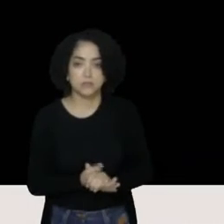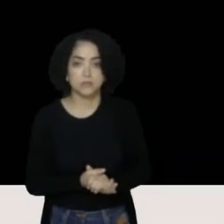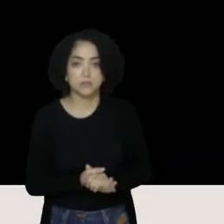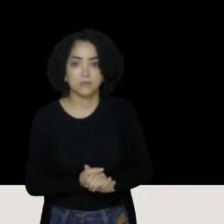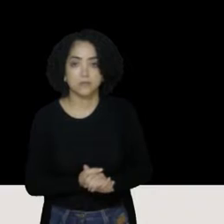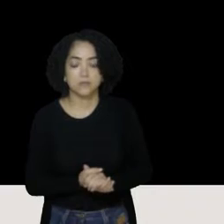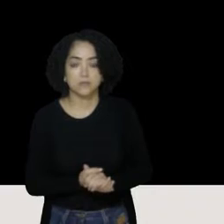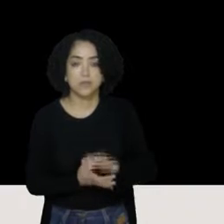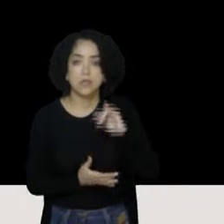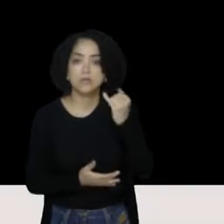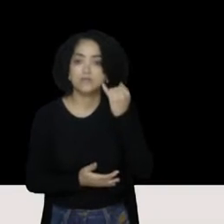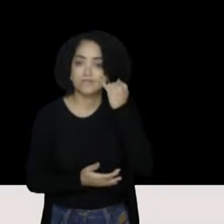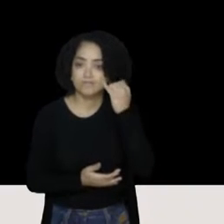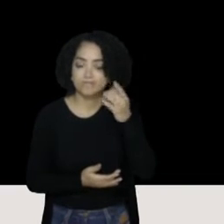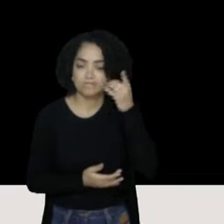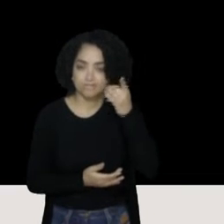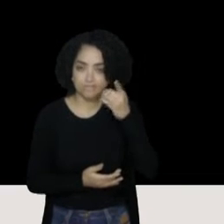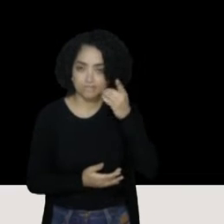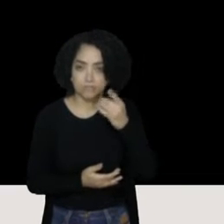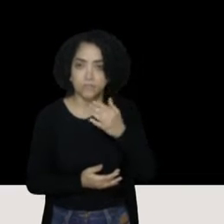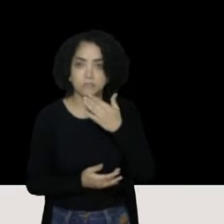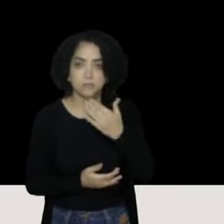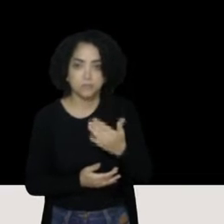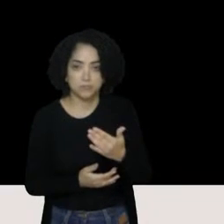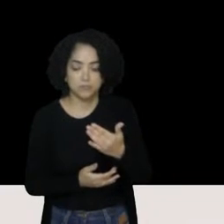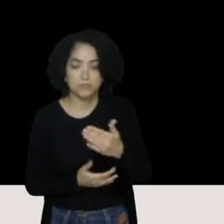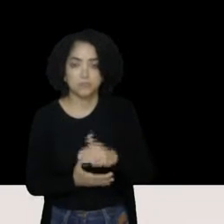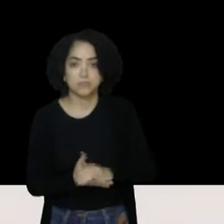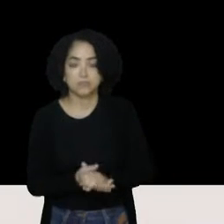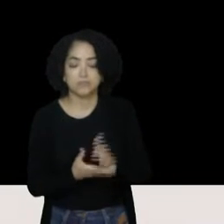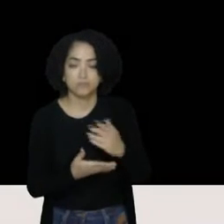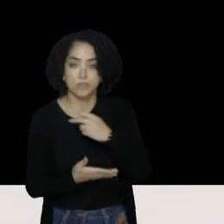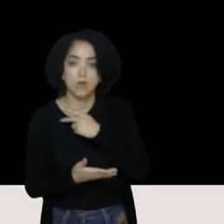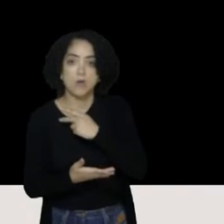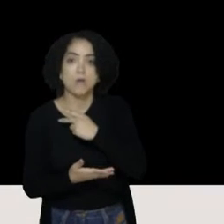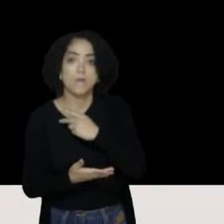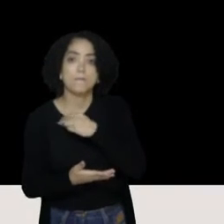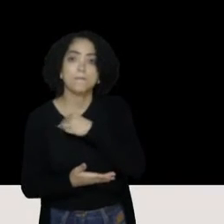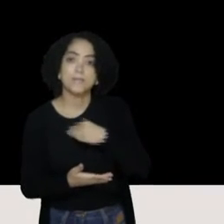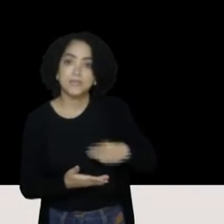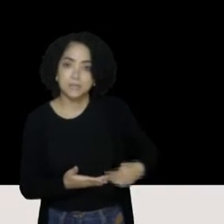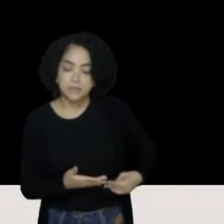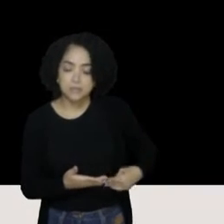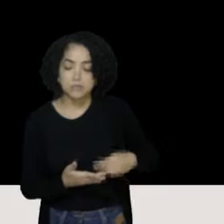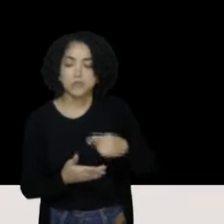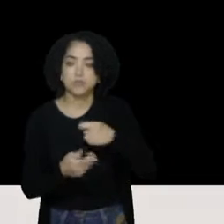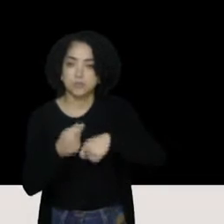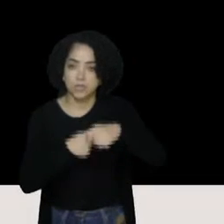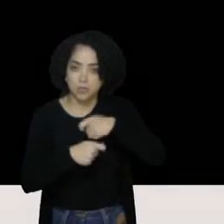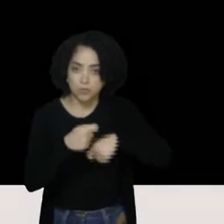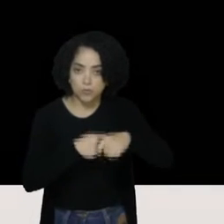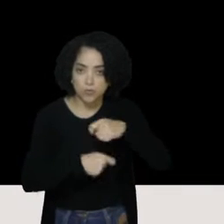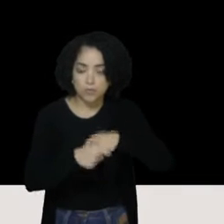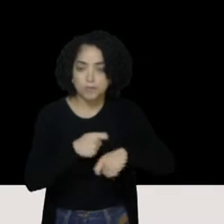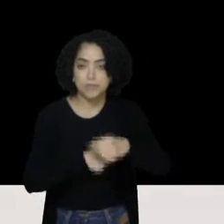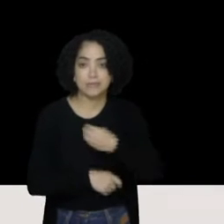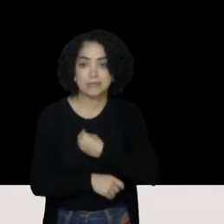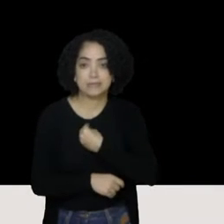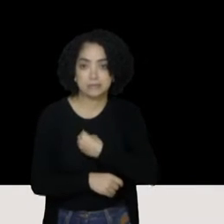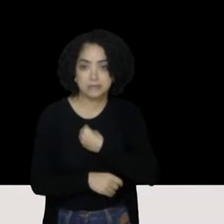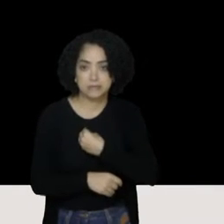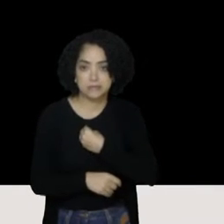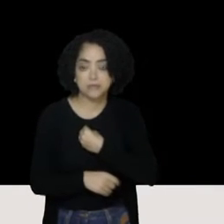deputado Gessé Lopes, solicitando ao ministro da Economia do Governo Federal informações acerca da existência de programas